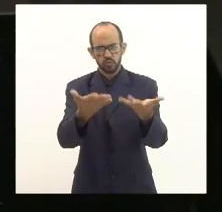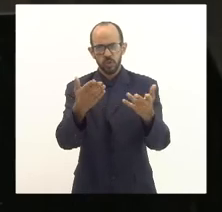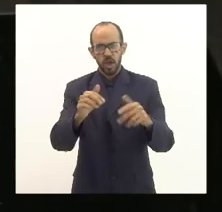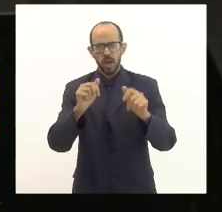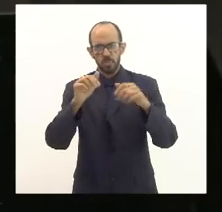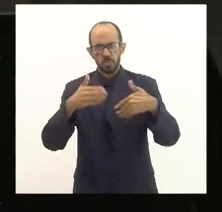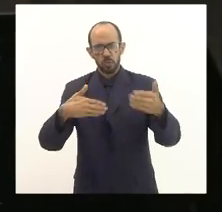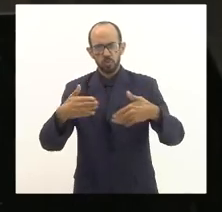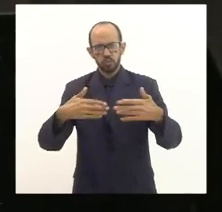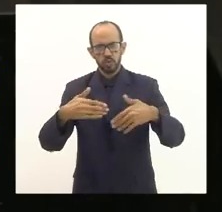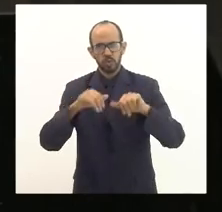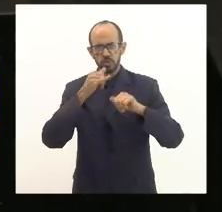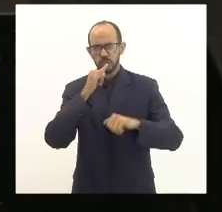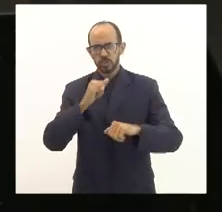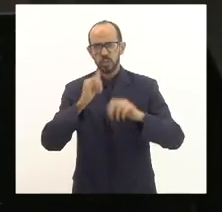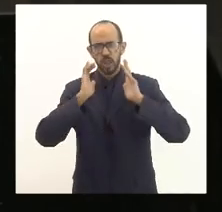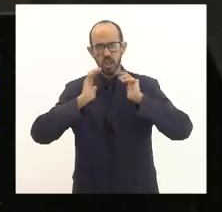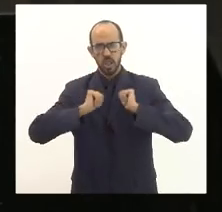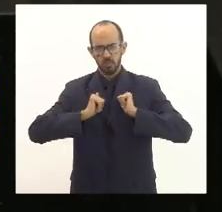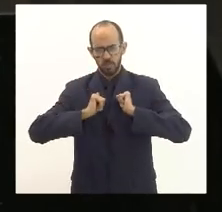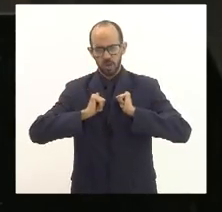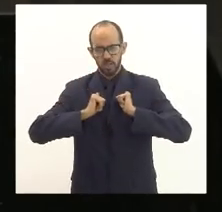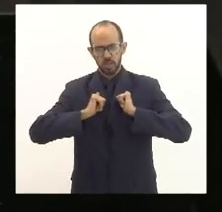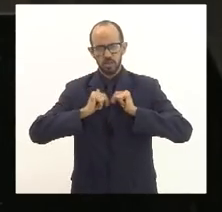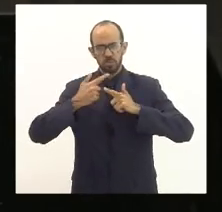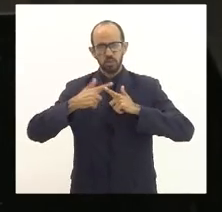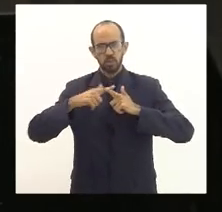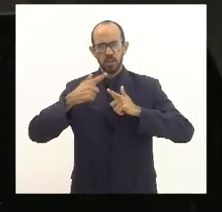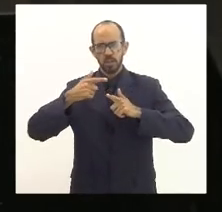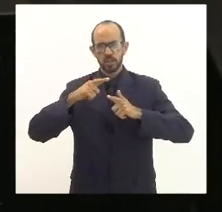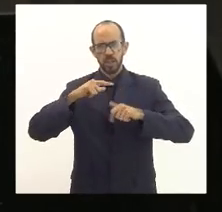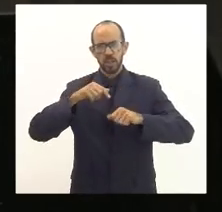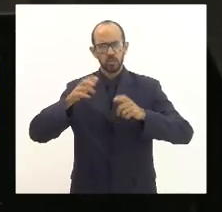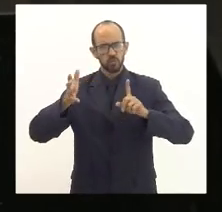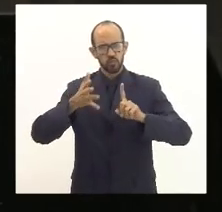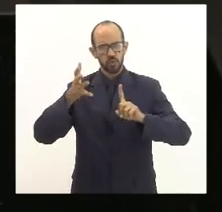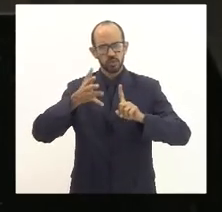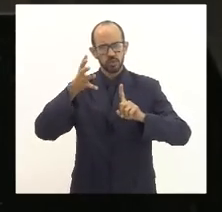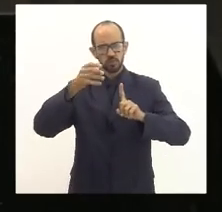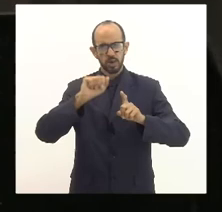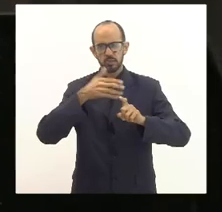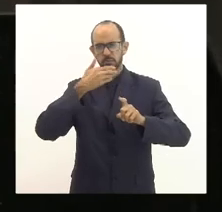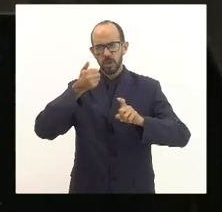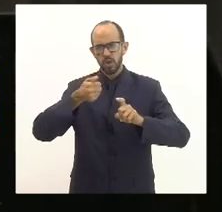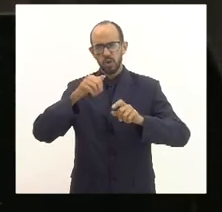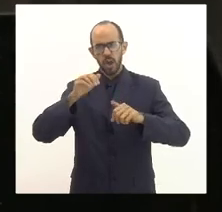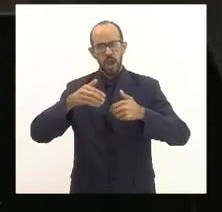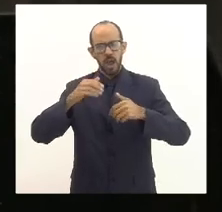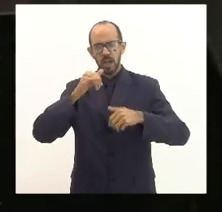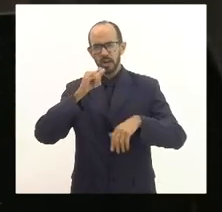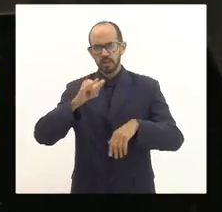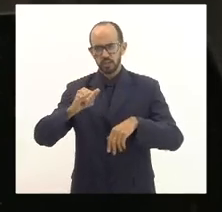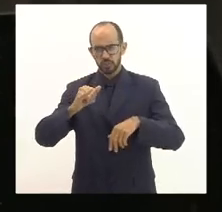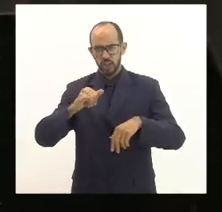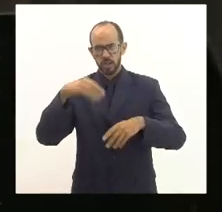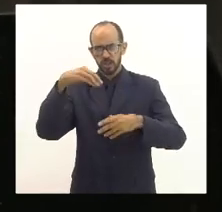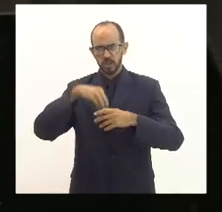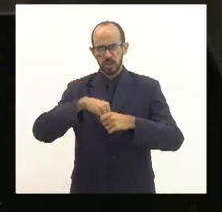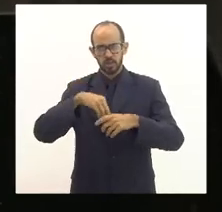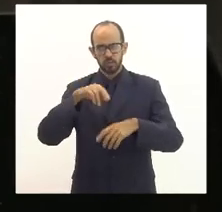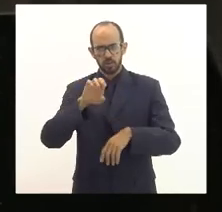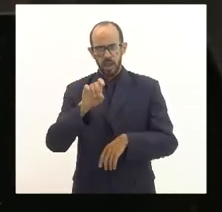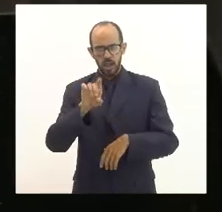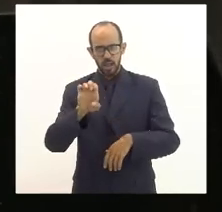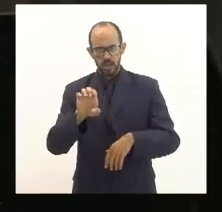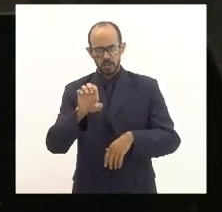limpa já que há tanto de incentivos para que a gente possa melhorar o fluxo de energia dentro da nossa